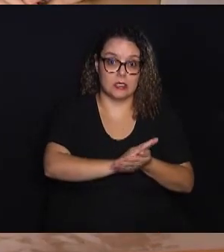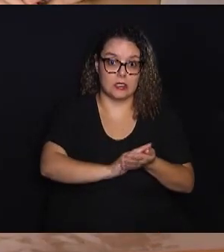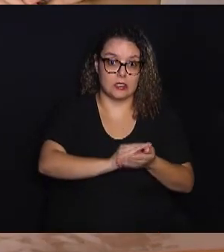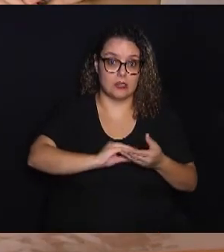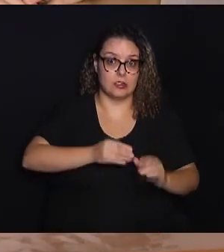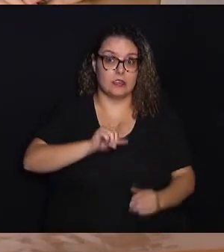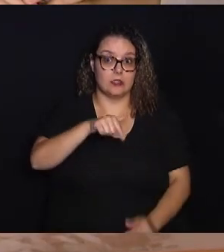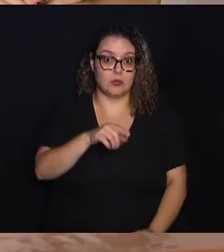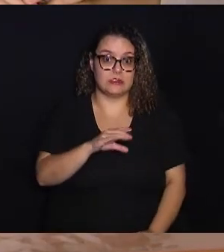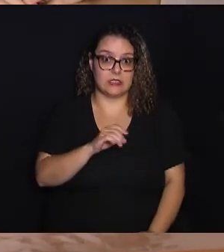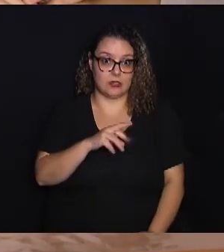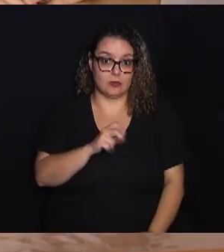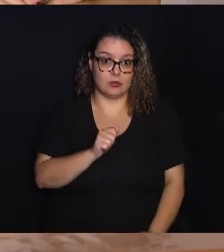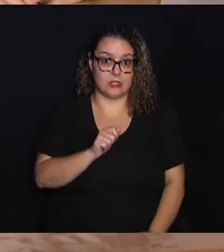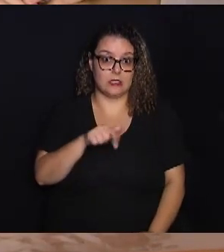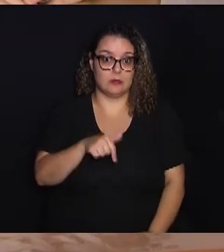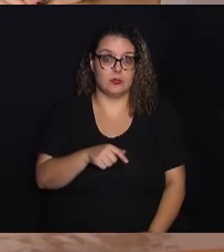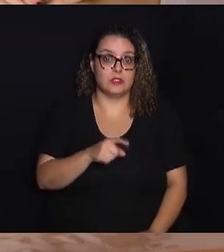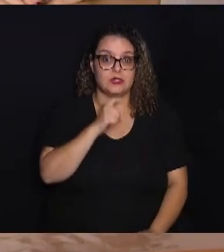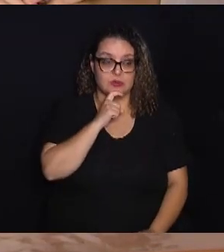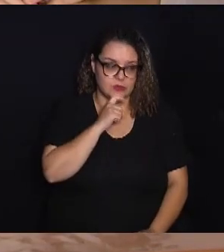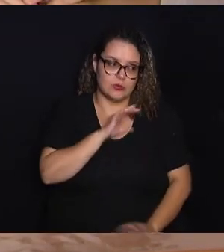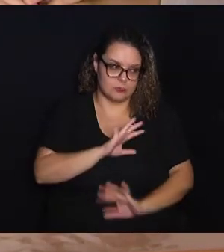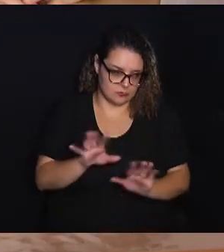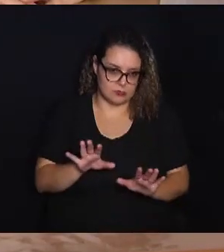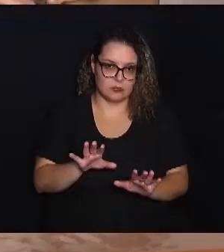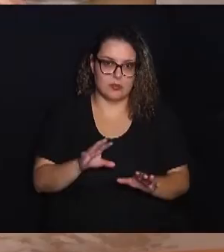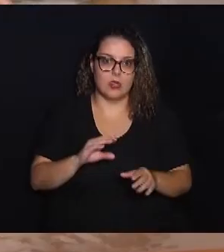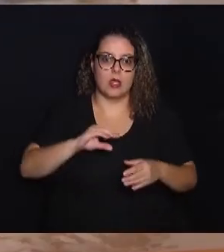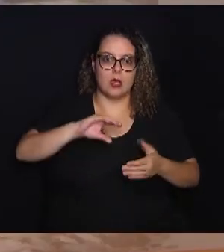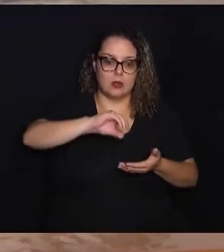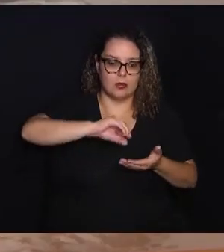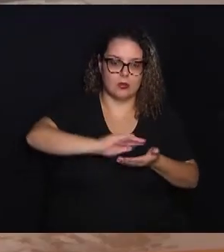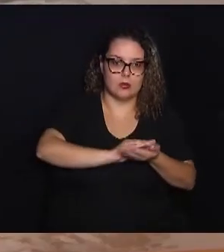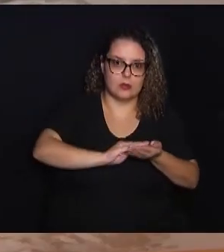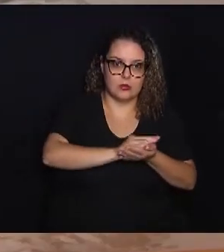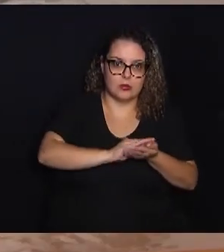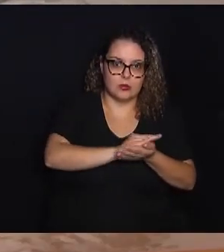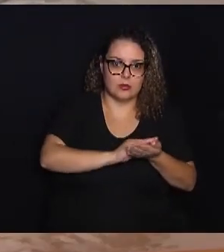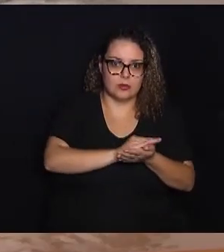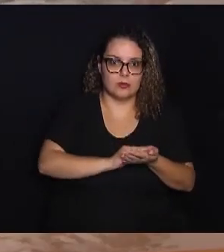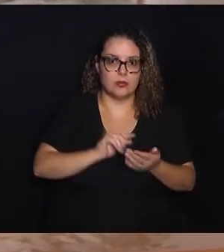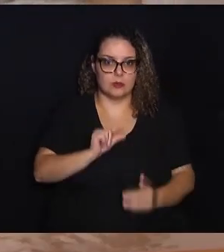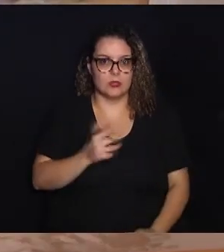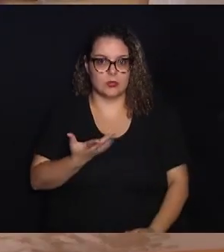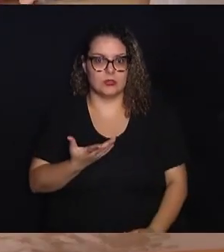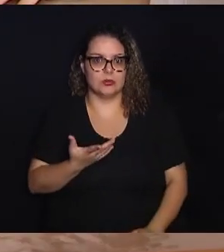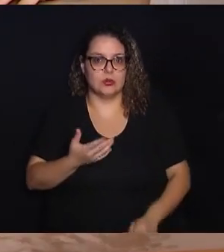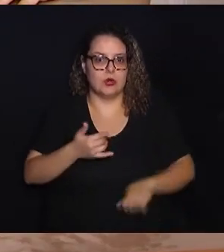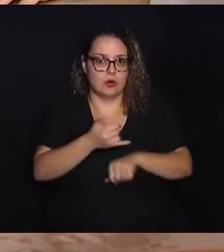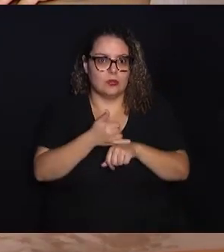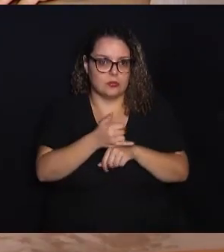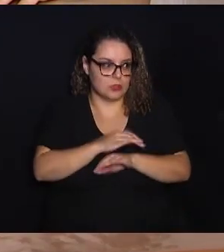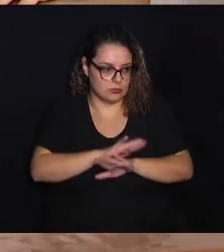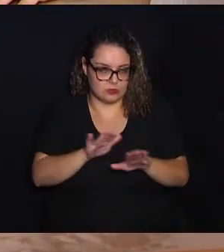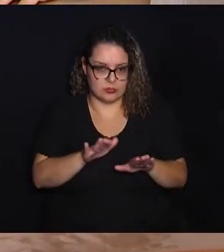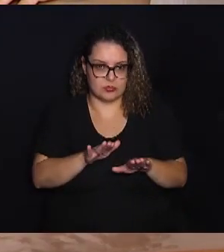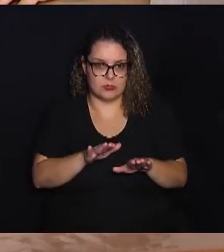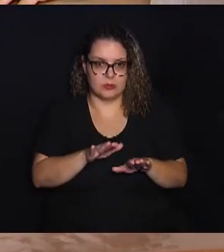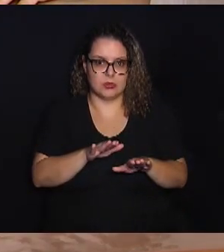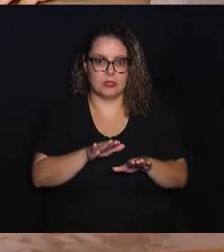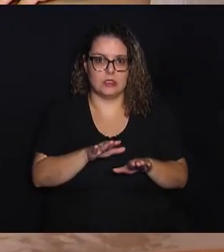for utilizar ela de novo, eu vou ter que fazer todo o processo de condicionamento praticamente. Então não perde material? Não, você não vai perder